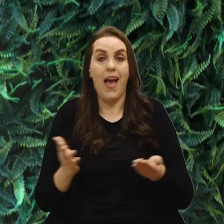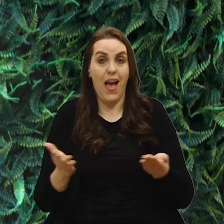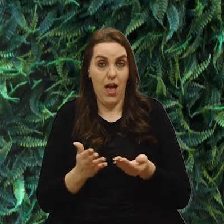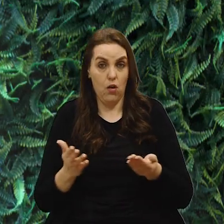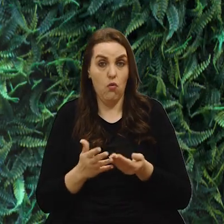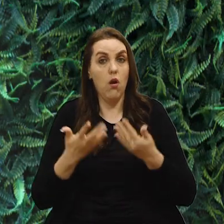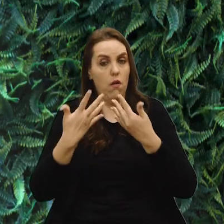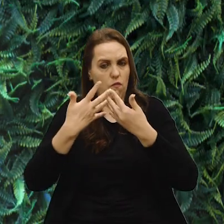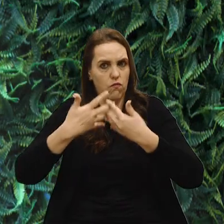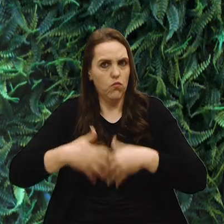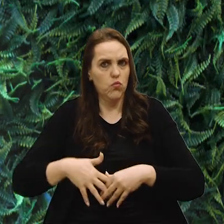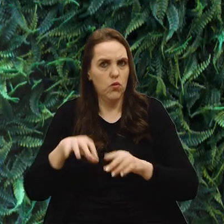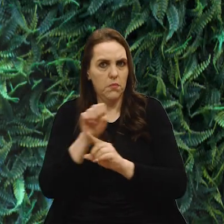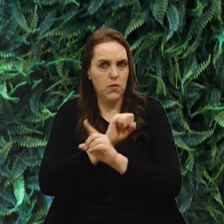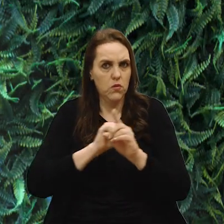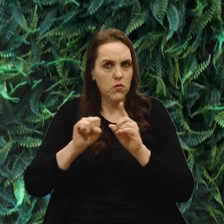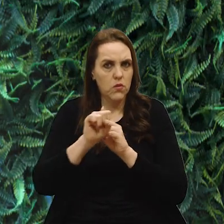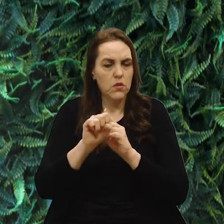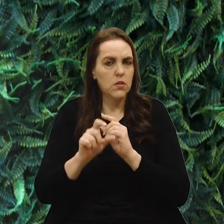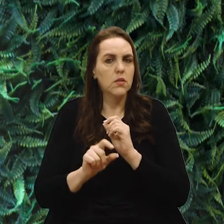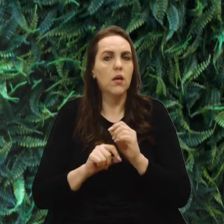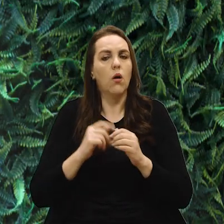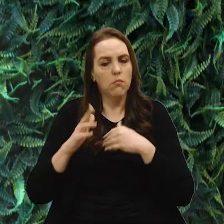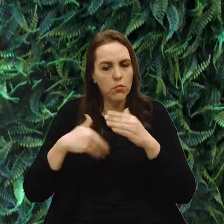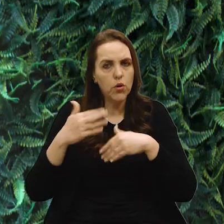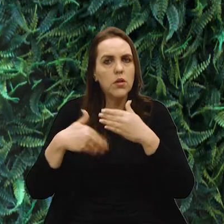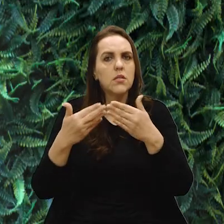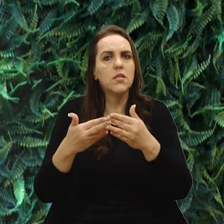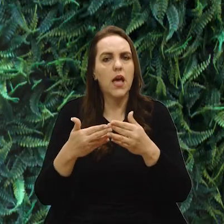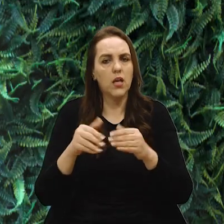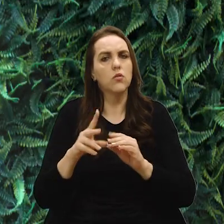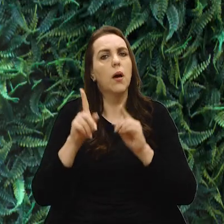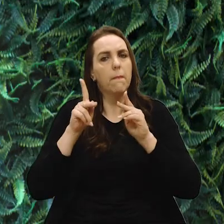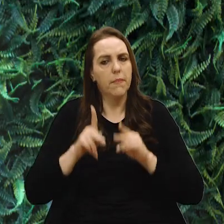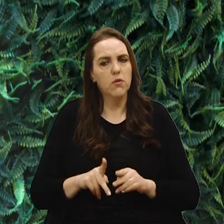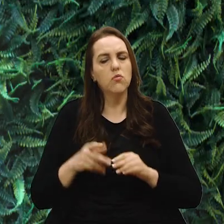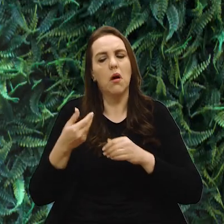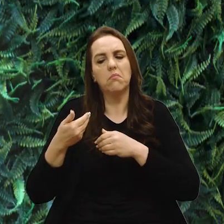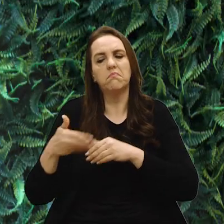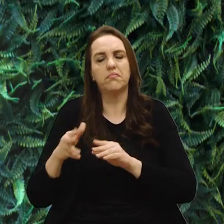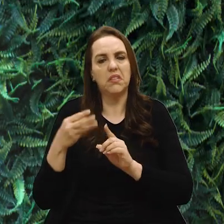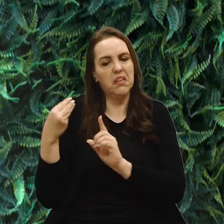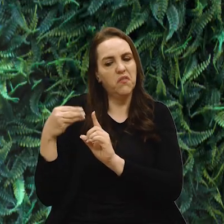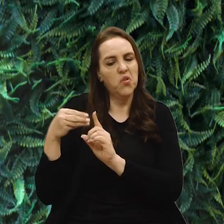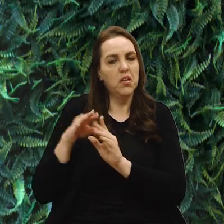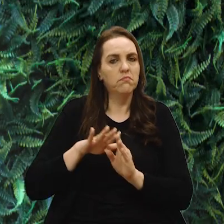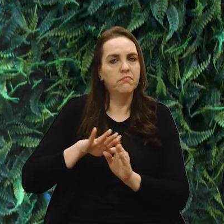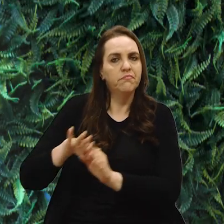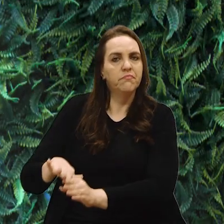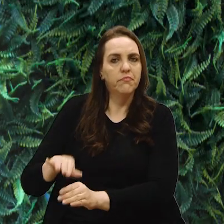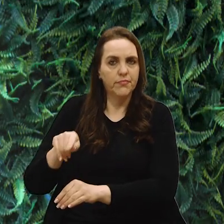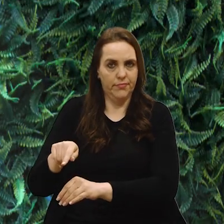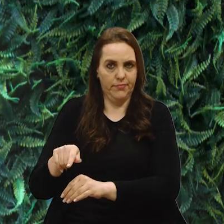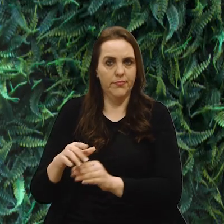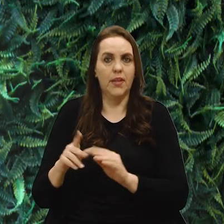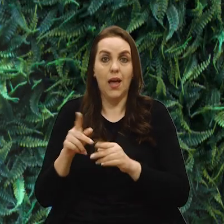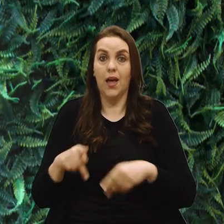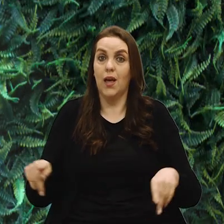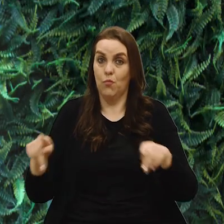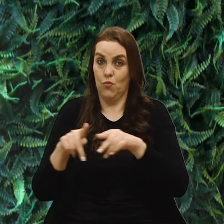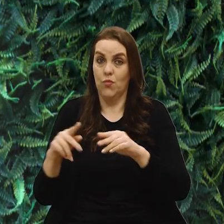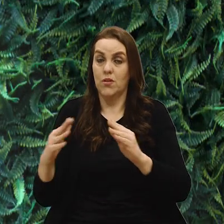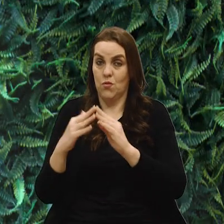tá numa lógica, num funcionamento social que leva a processos de marginalização inevitavelmente. A população em situação de